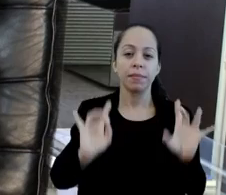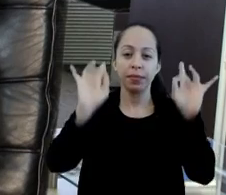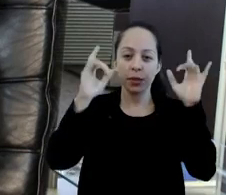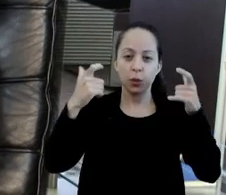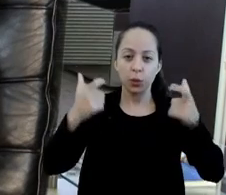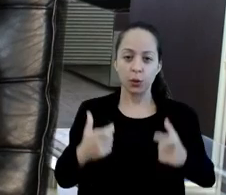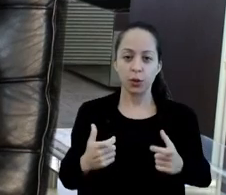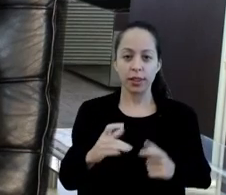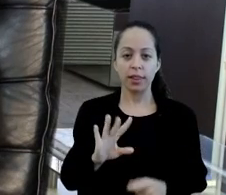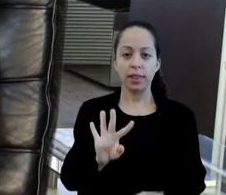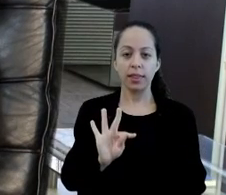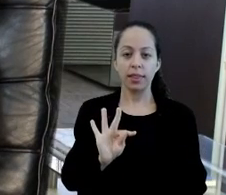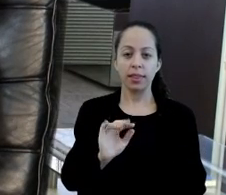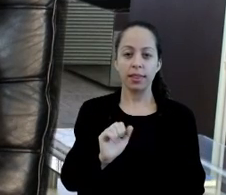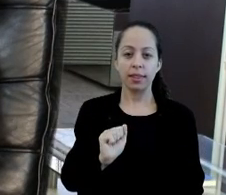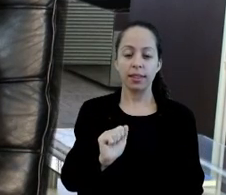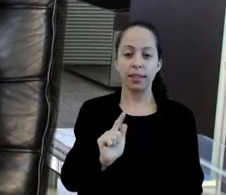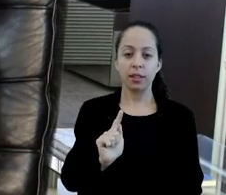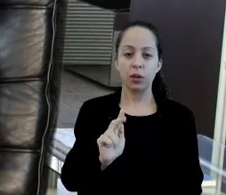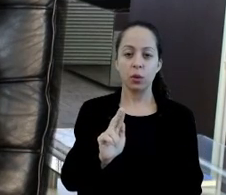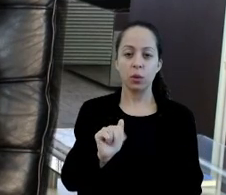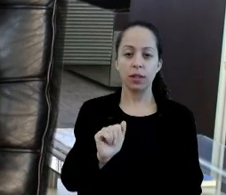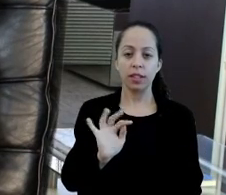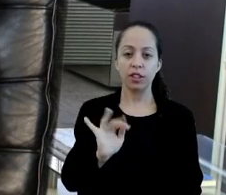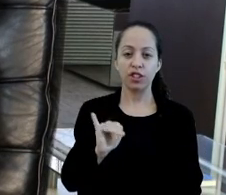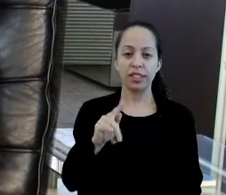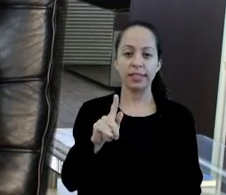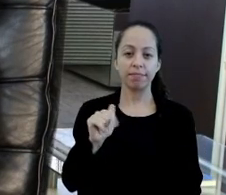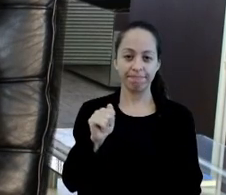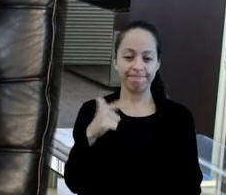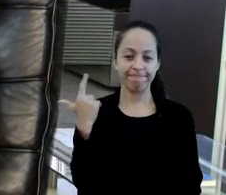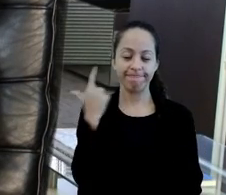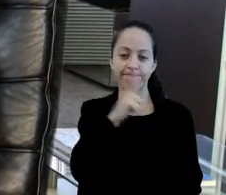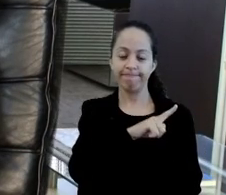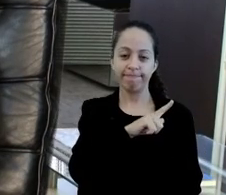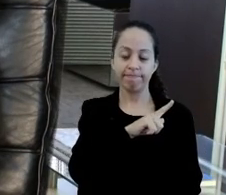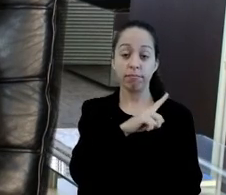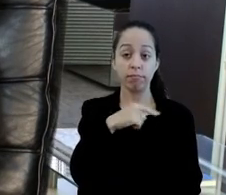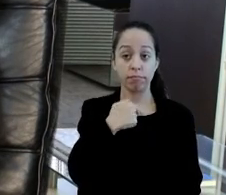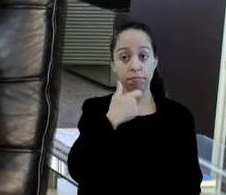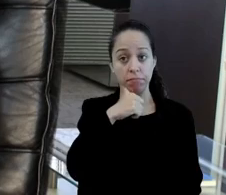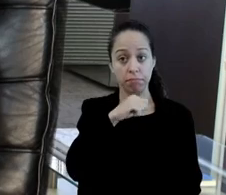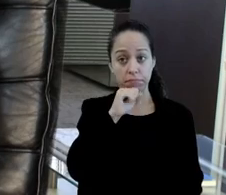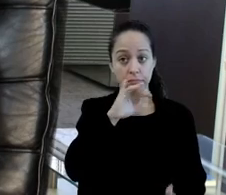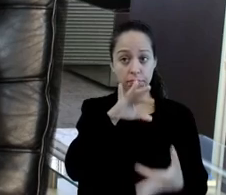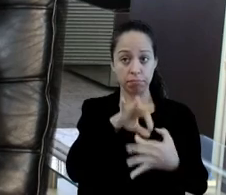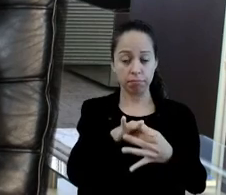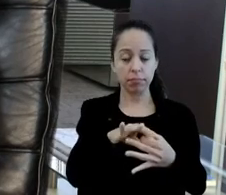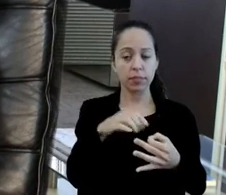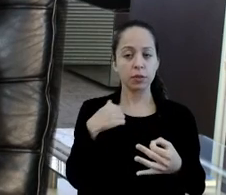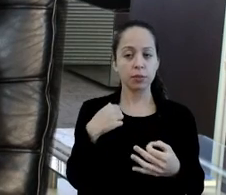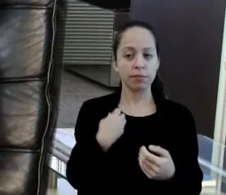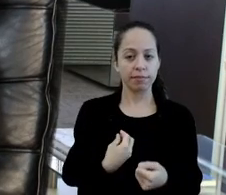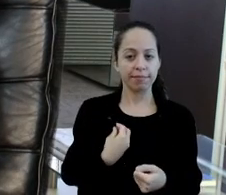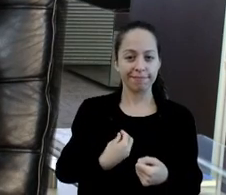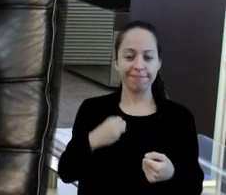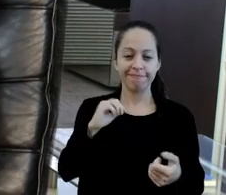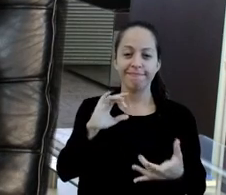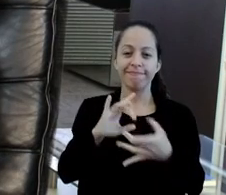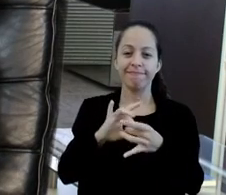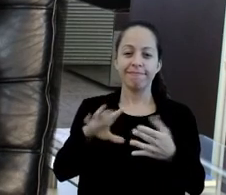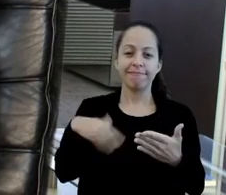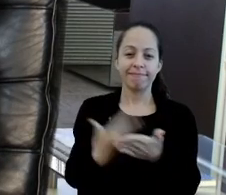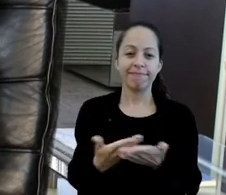partir daí, como mãe dessa biblioteca, eu não mais deixei. E estou lá até hoje, 28 anos.